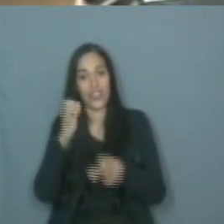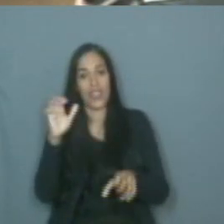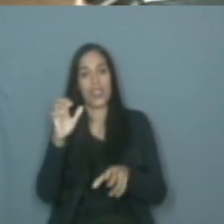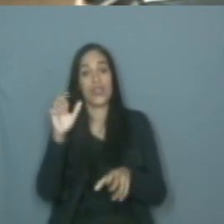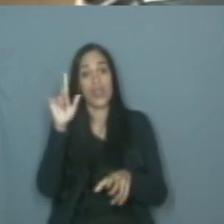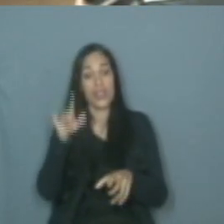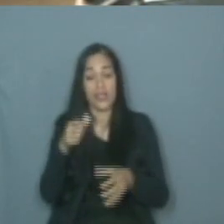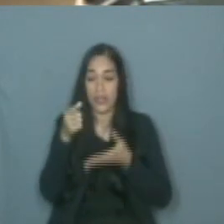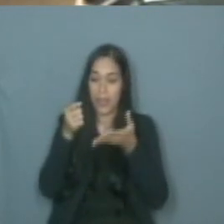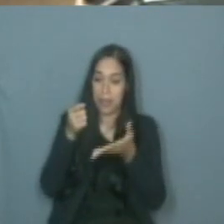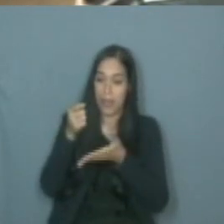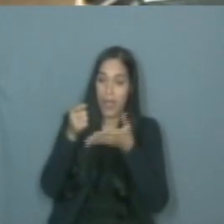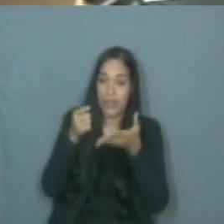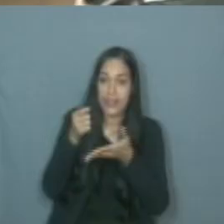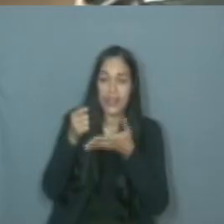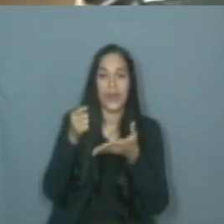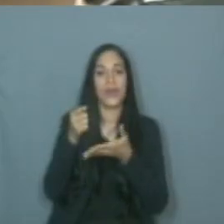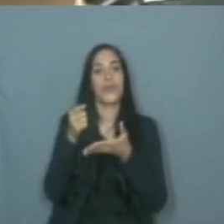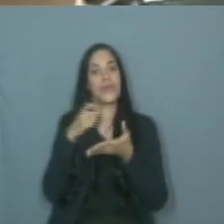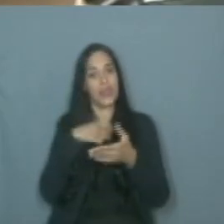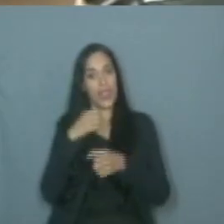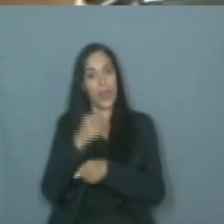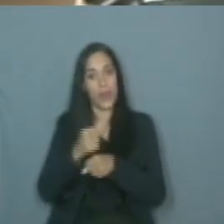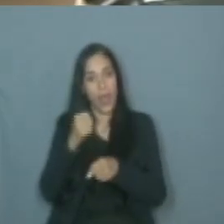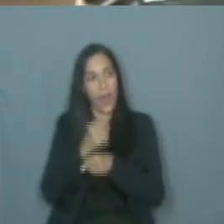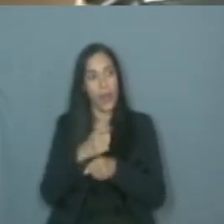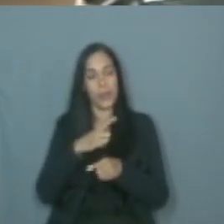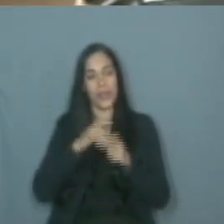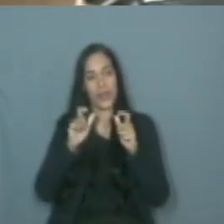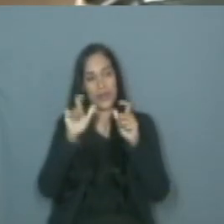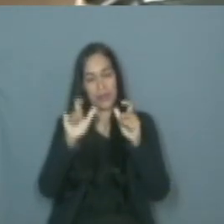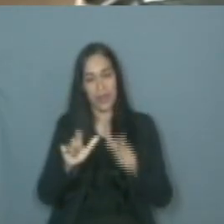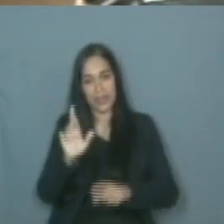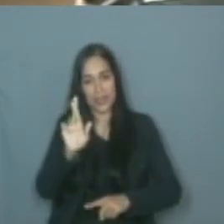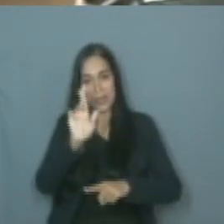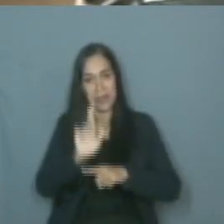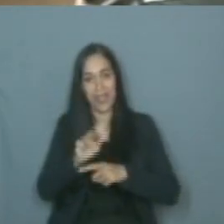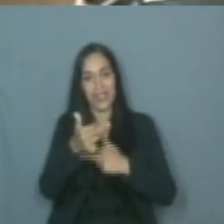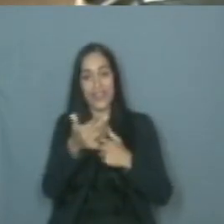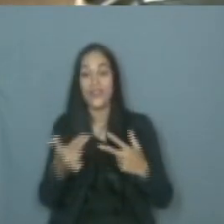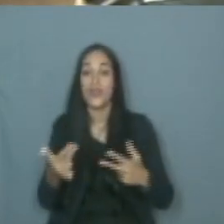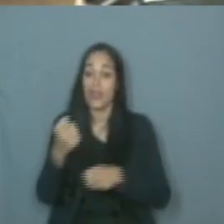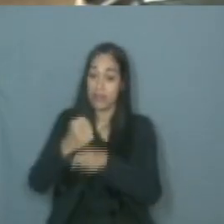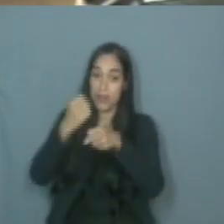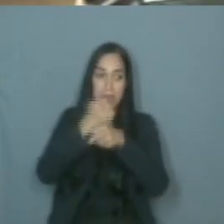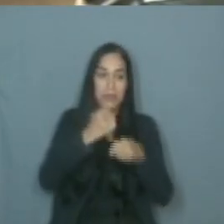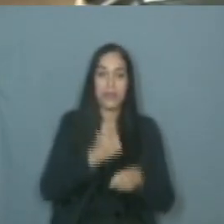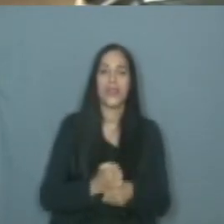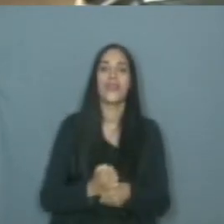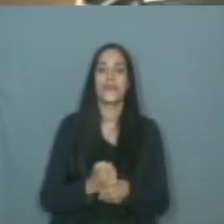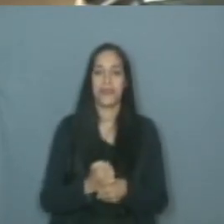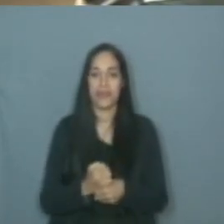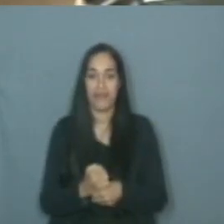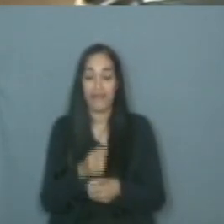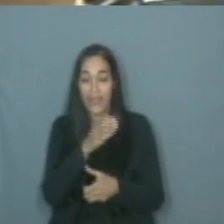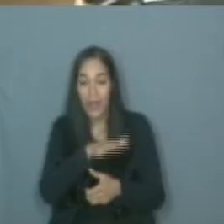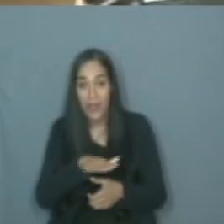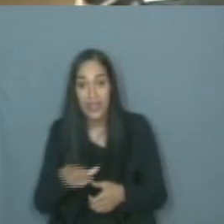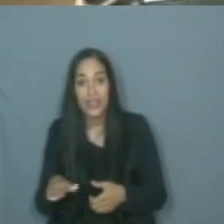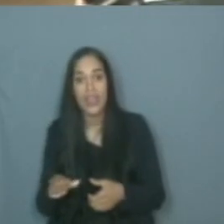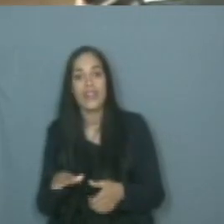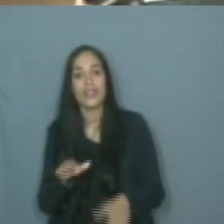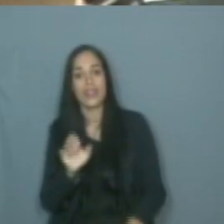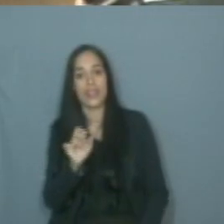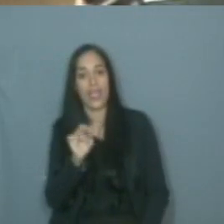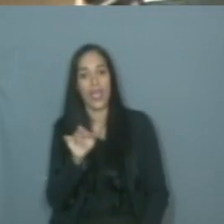básico. Isso é básico. Se você tem uma obra, você tem que ter um espaço de guardar as coisas da obra. Ainda mais numa escola municipal com criança, Eduardo